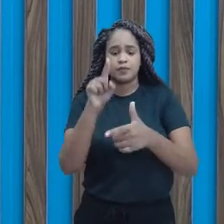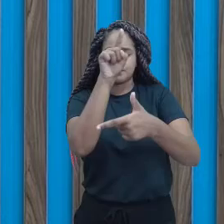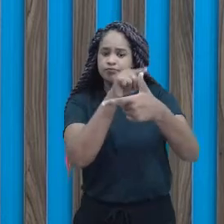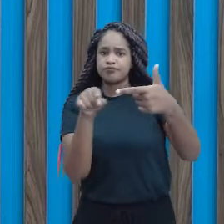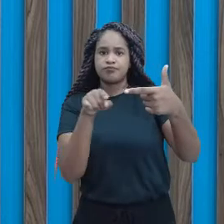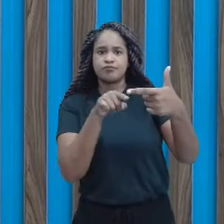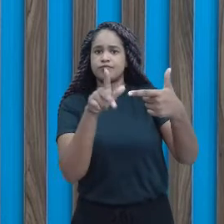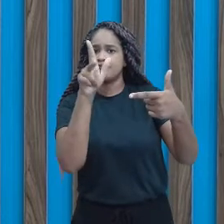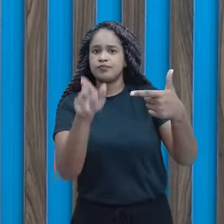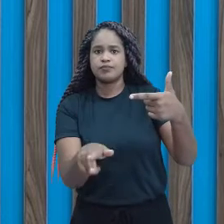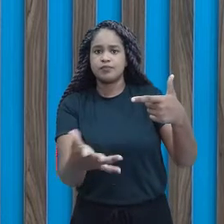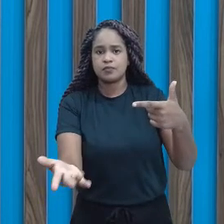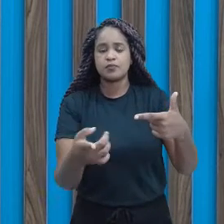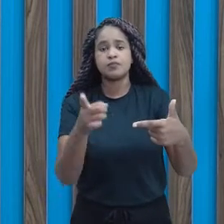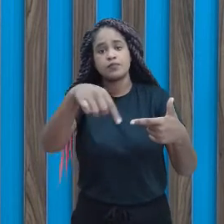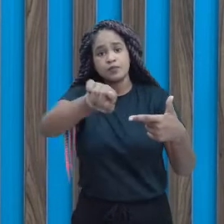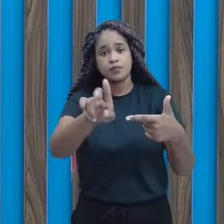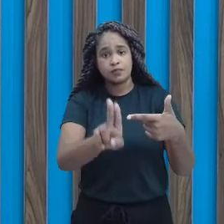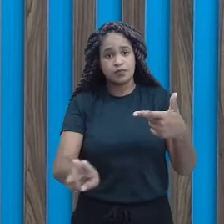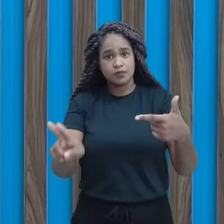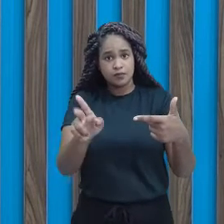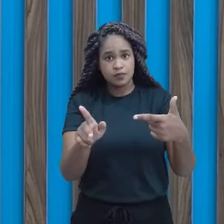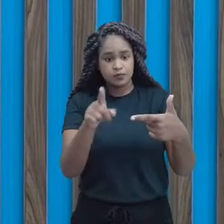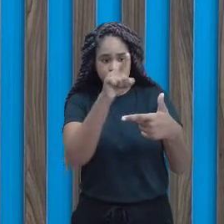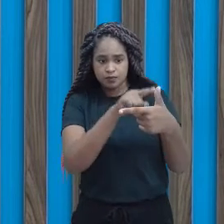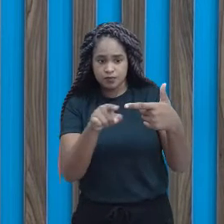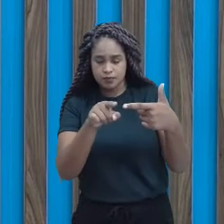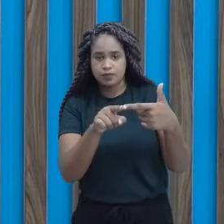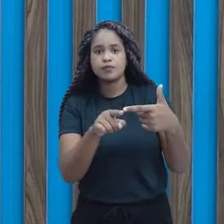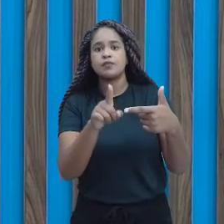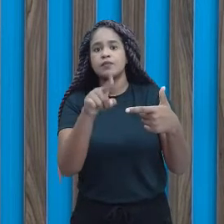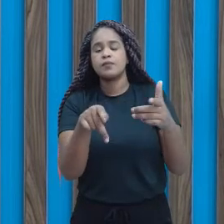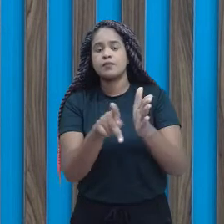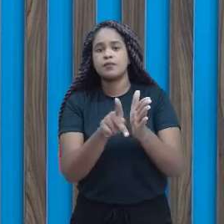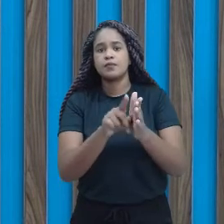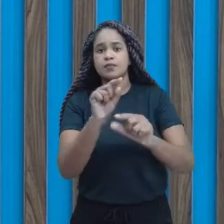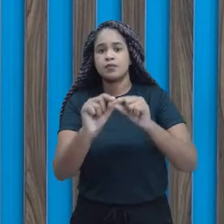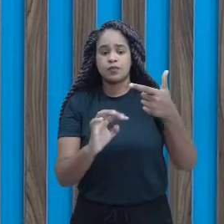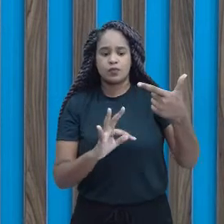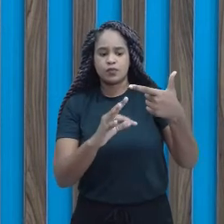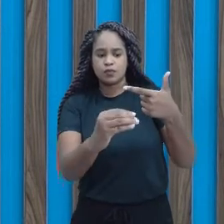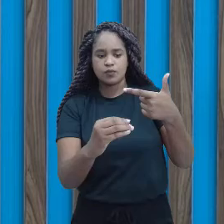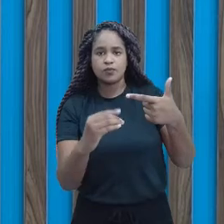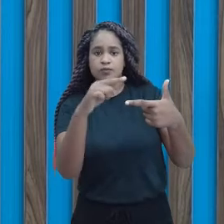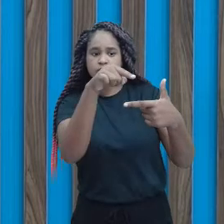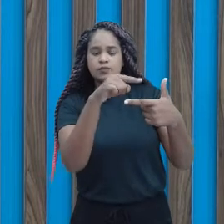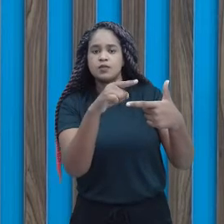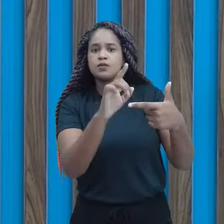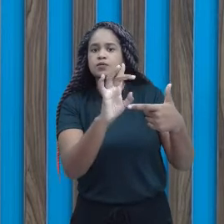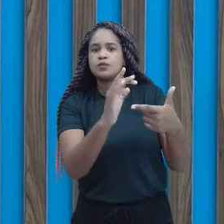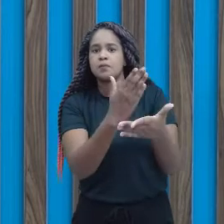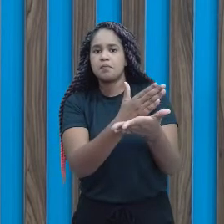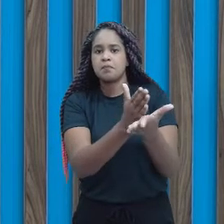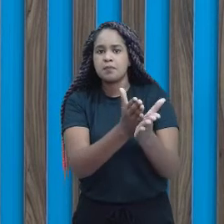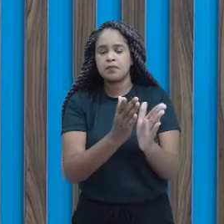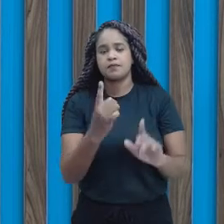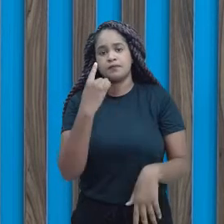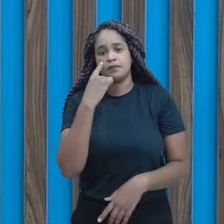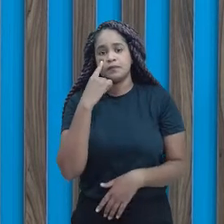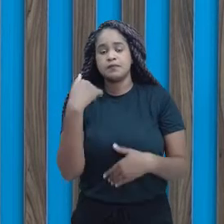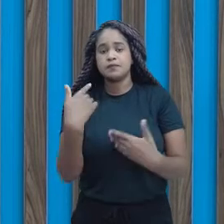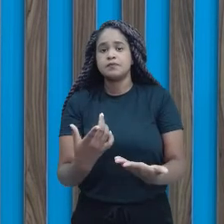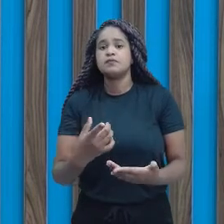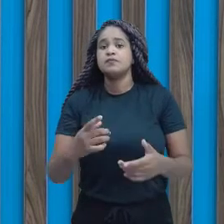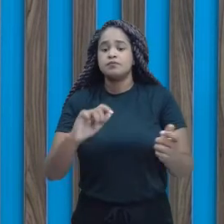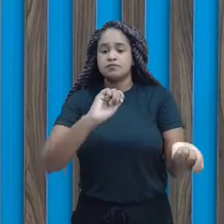fração. E aí você utiliza a fração, que são partes relacionadas a um todo, e aí a gente transforma agora isso em uma porcentagem.